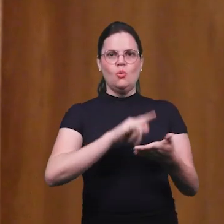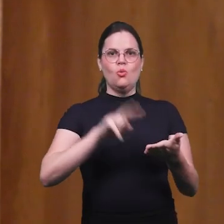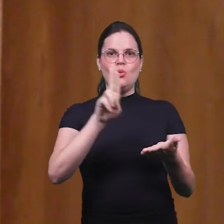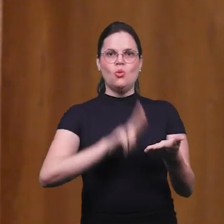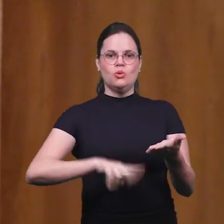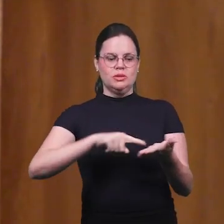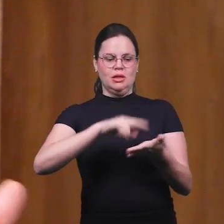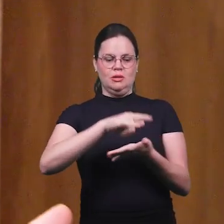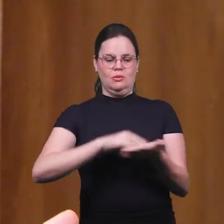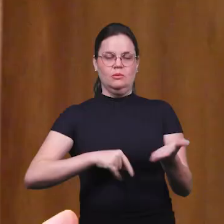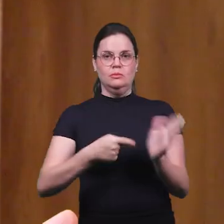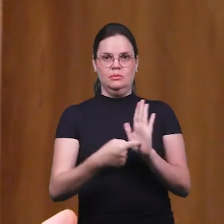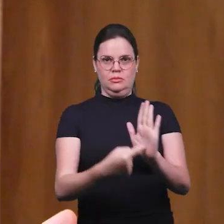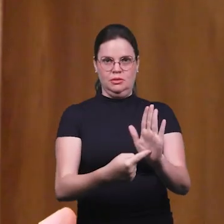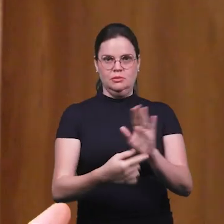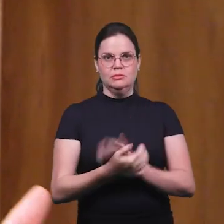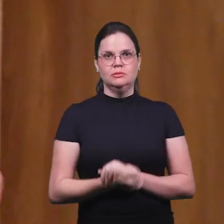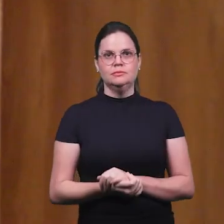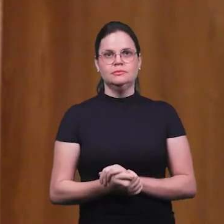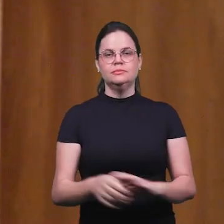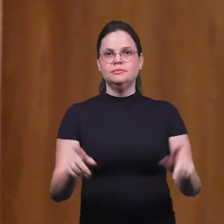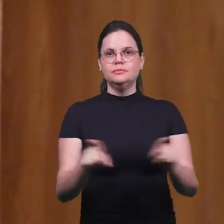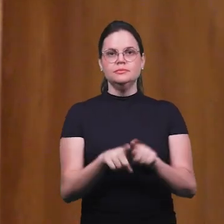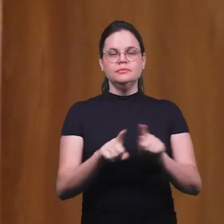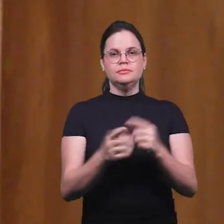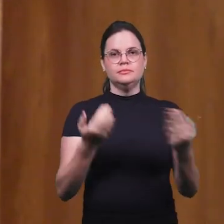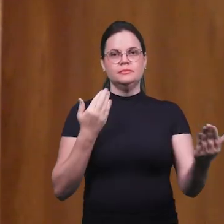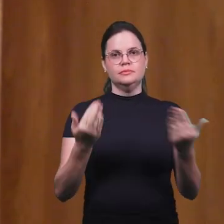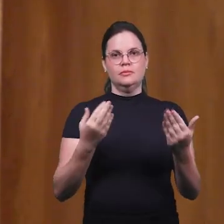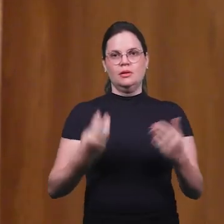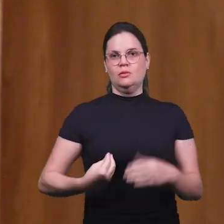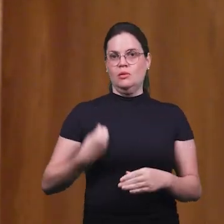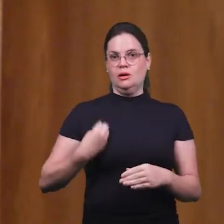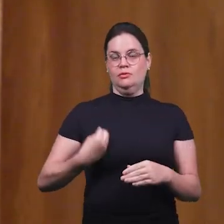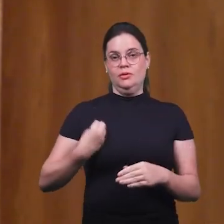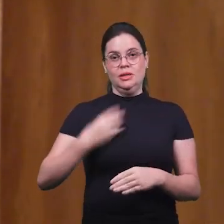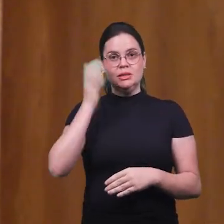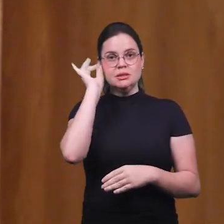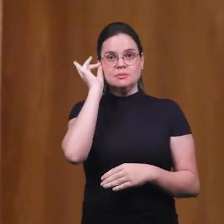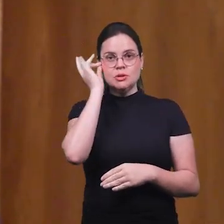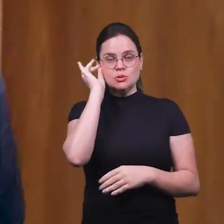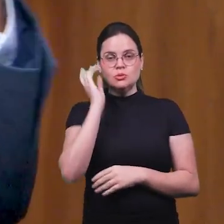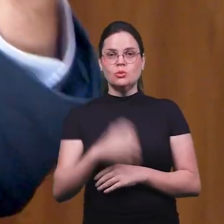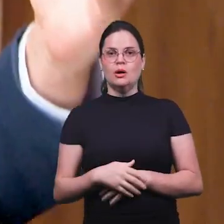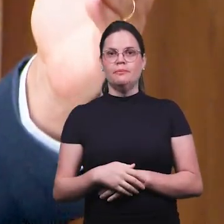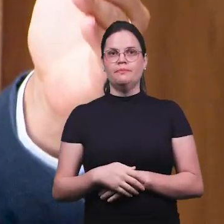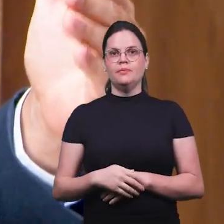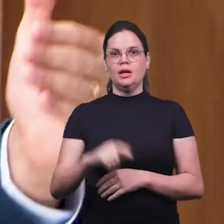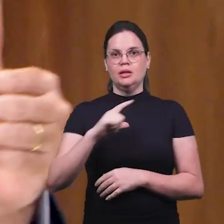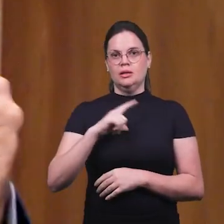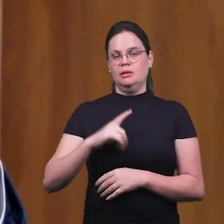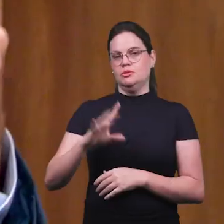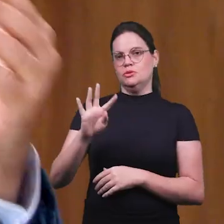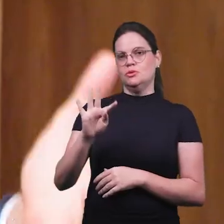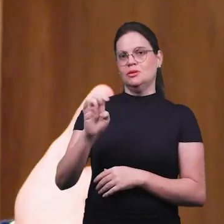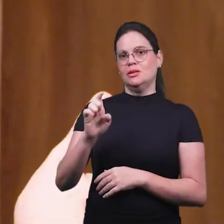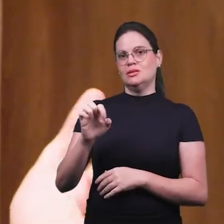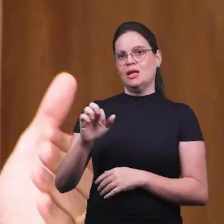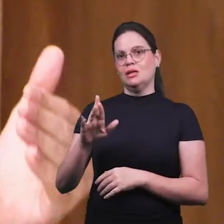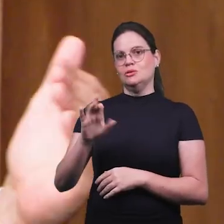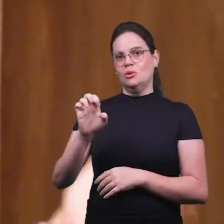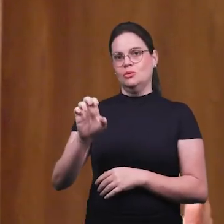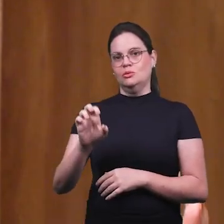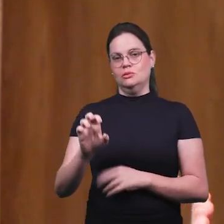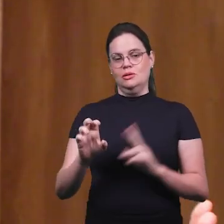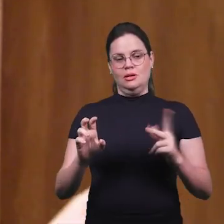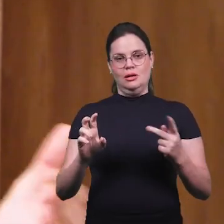também. Sim. E de forma semelhante, no plano espiritual, né, saindo do plano jurídico, secular, nós temos o testador, os herdeiros,